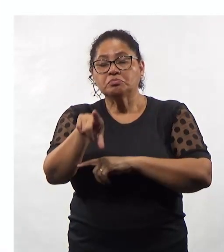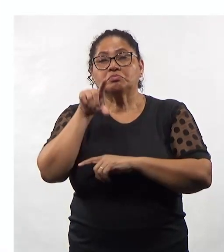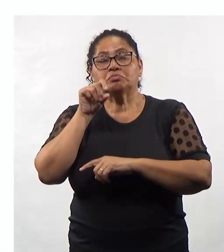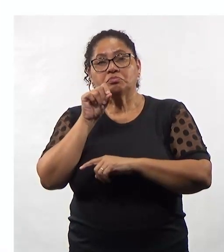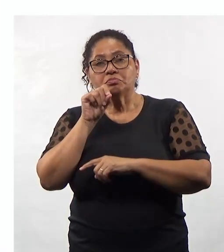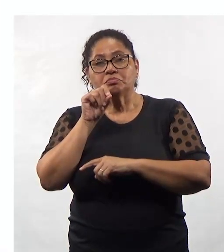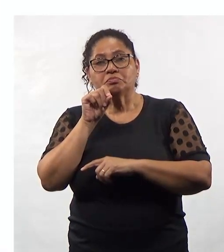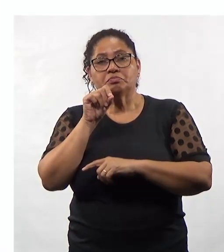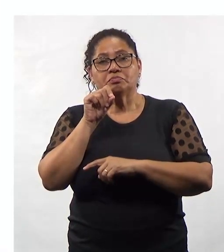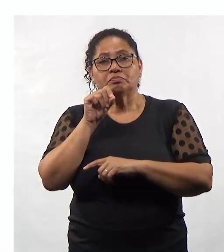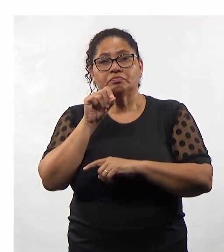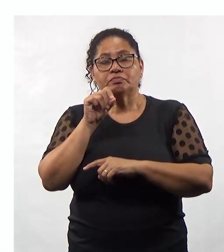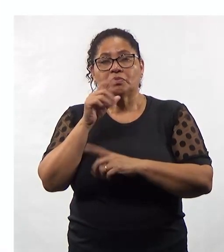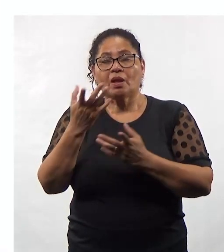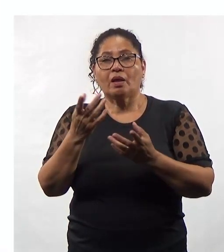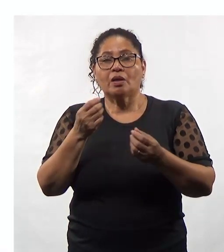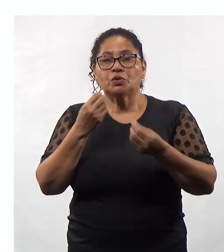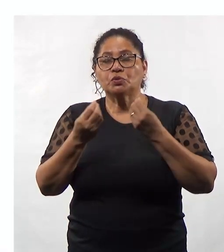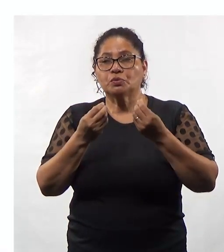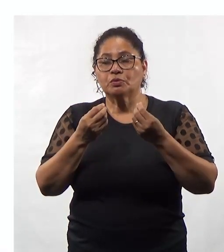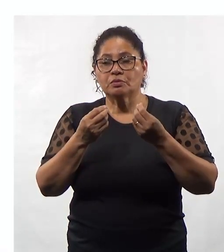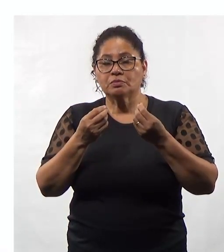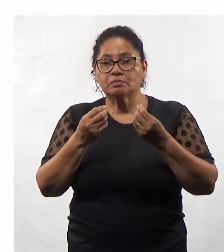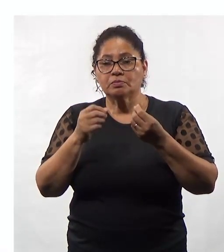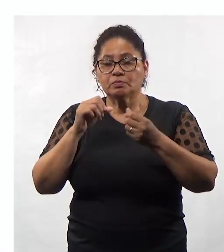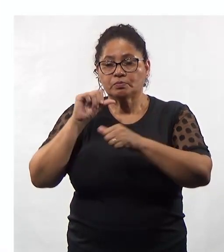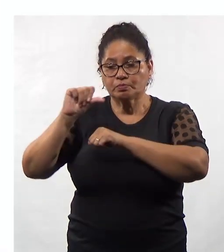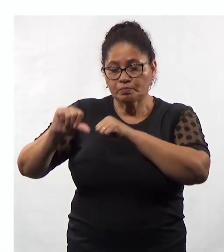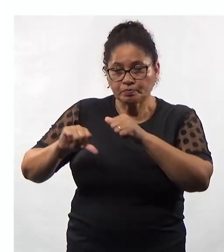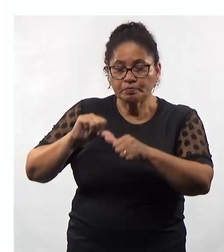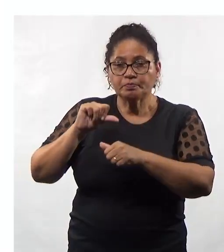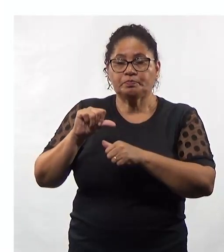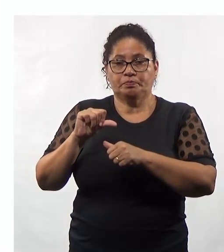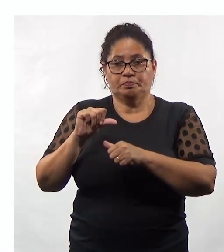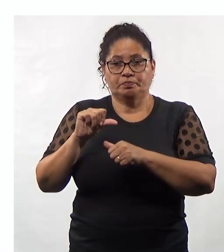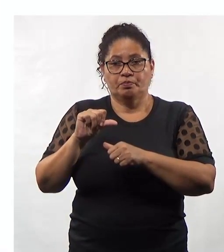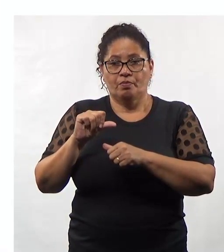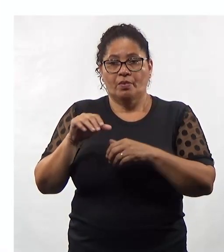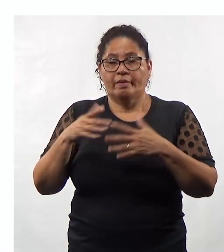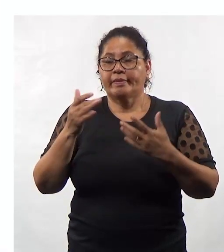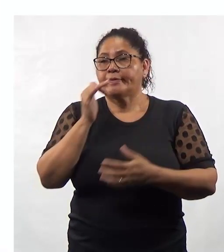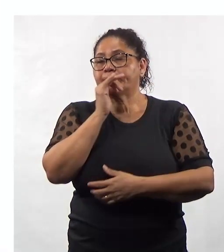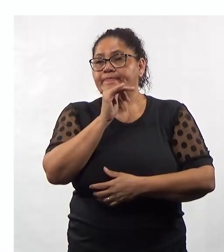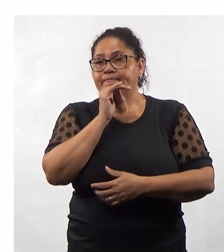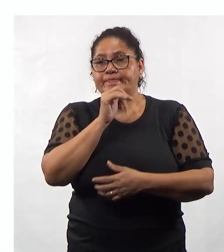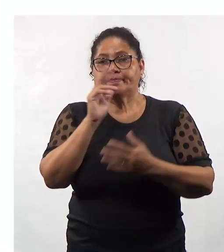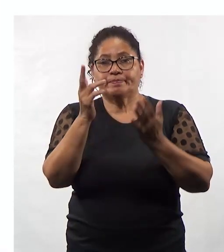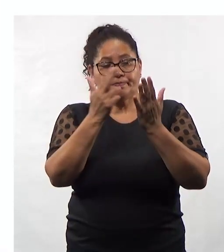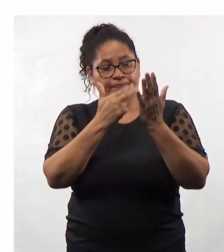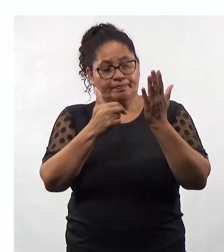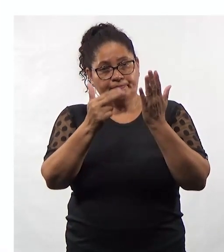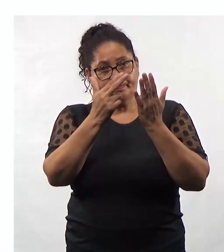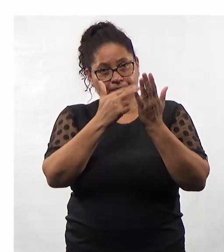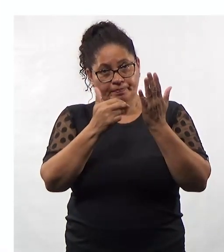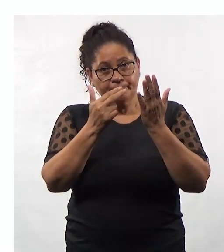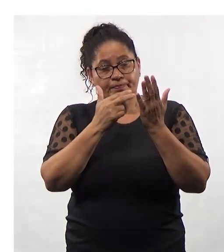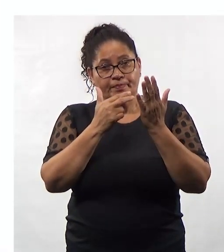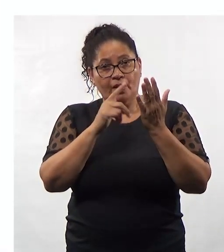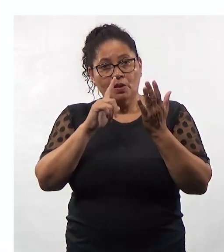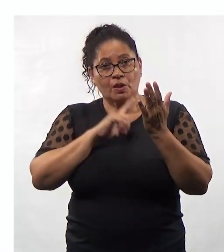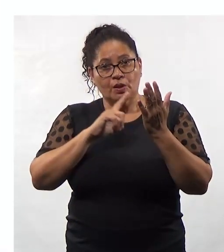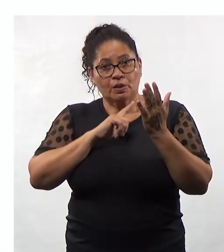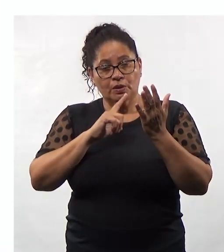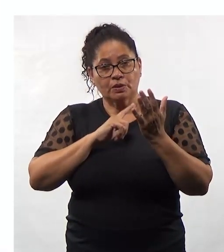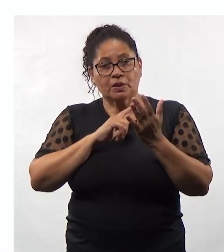uma escolha, um julgamento ou avaliação. Então, por exemplo, nesse desenho, nós temos